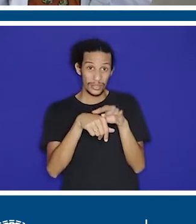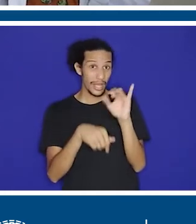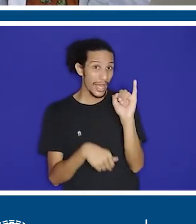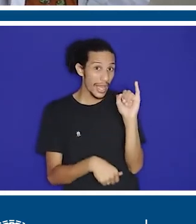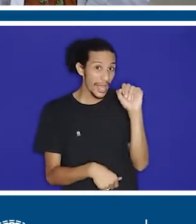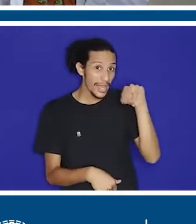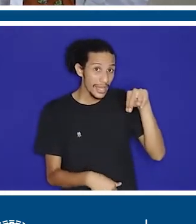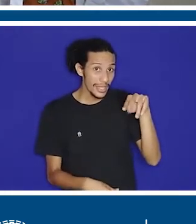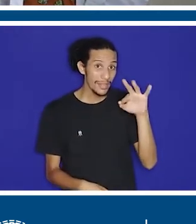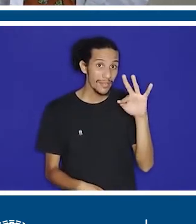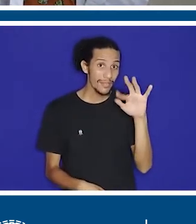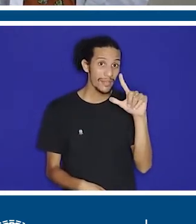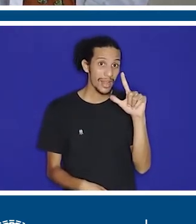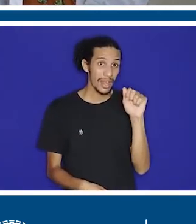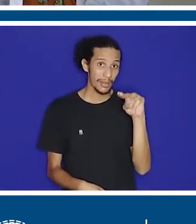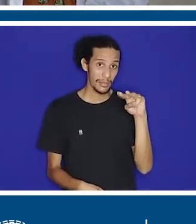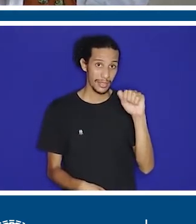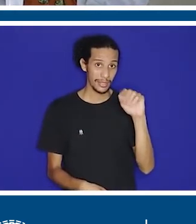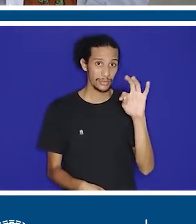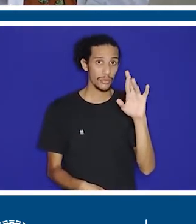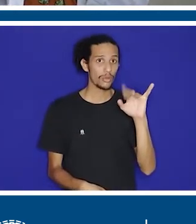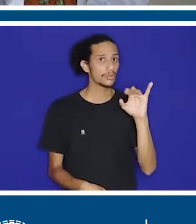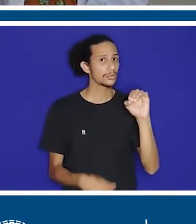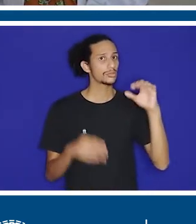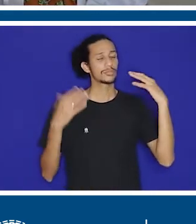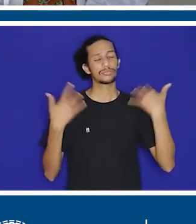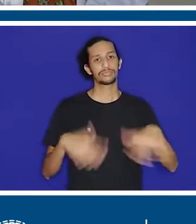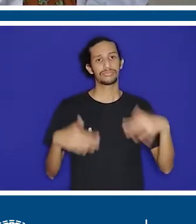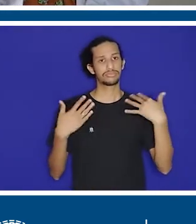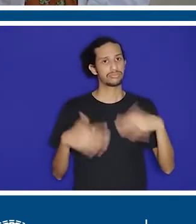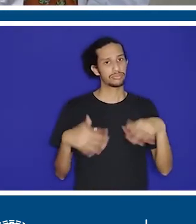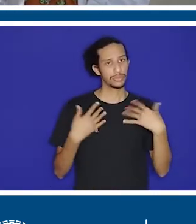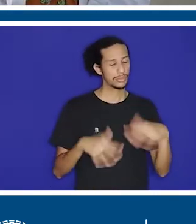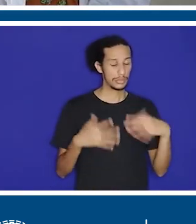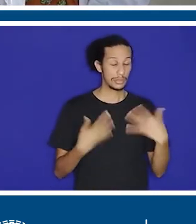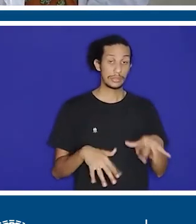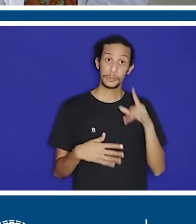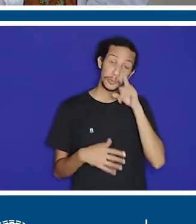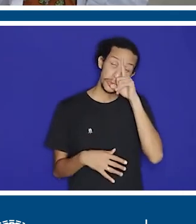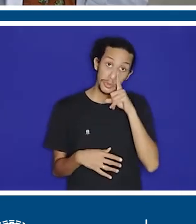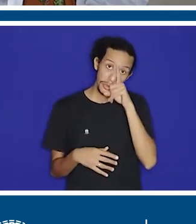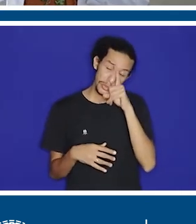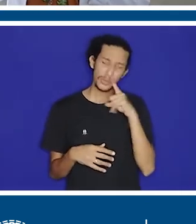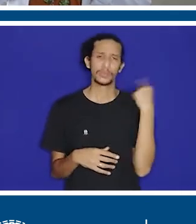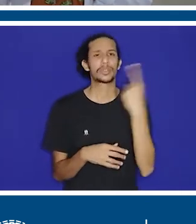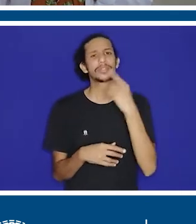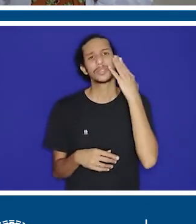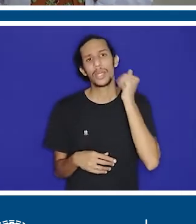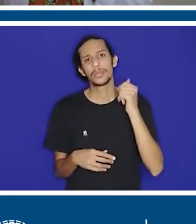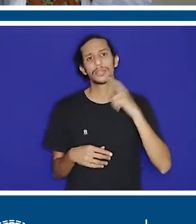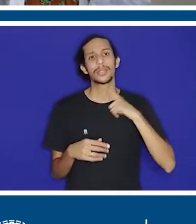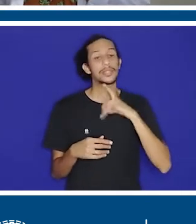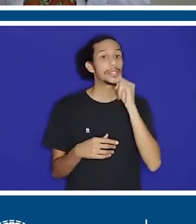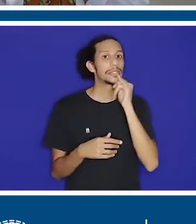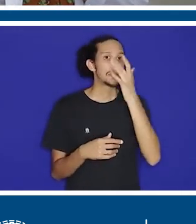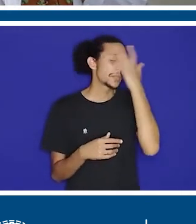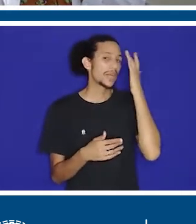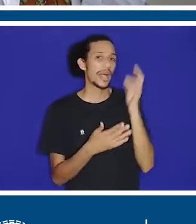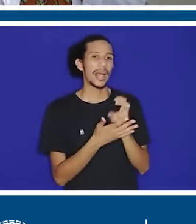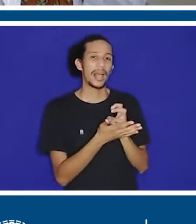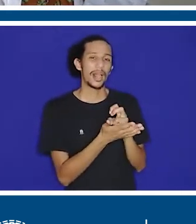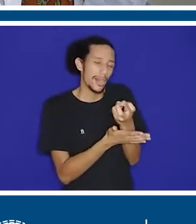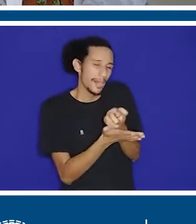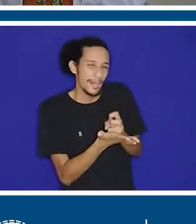inflamatórias é um mistério. A gente sabe que muitas causas, a grande discussão é no autismo, mas tem também epilepsia de